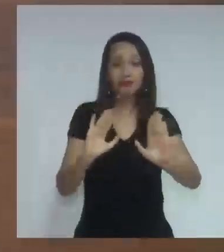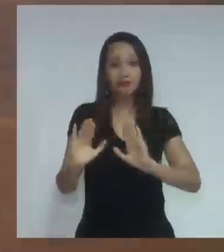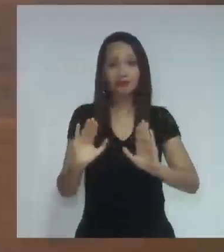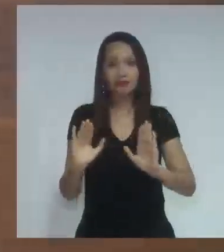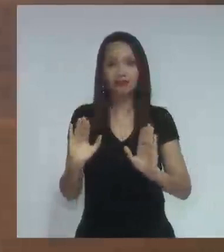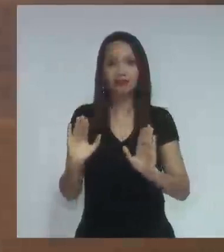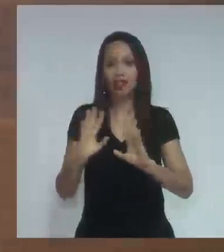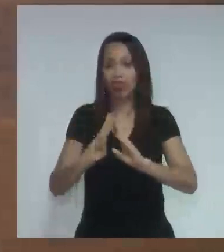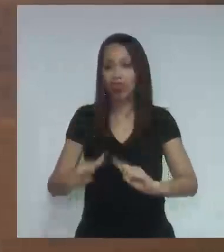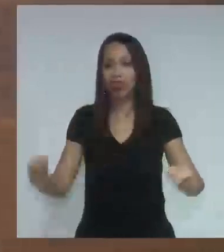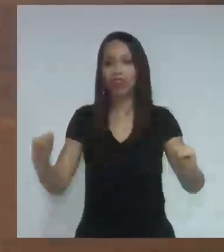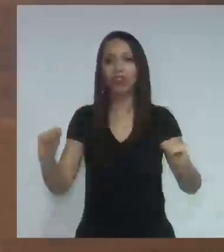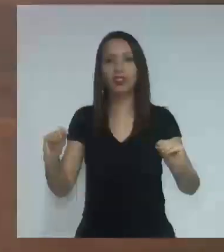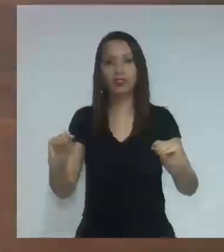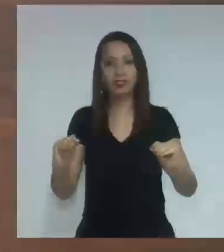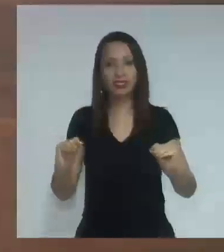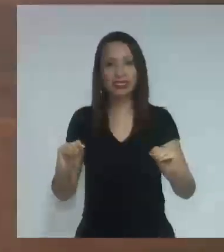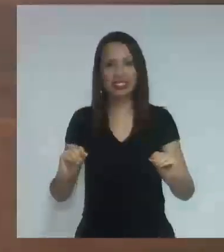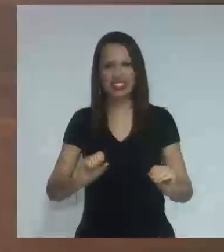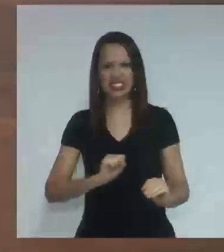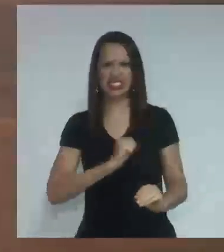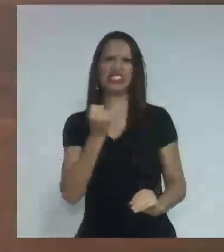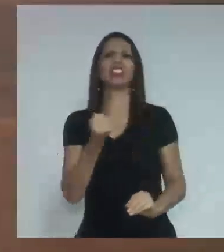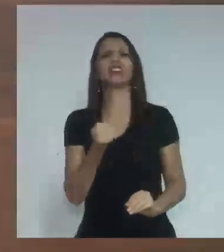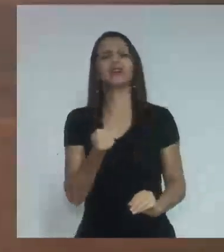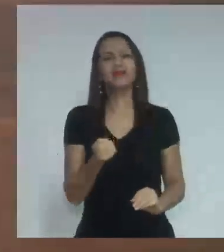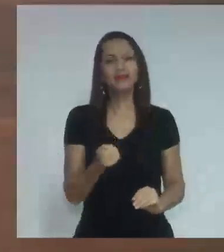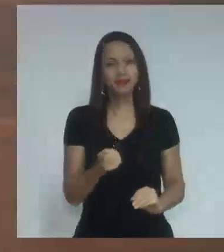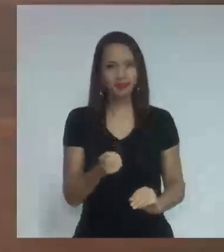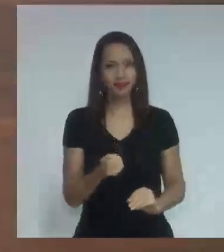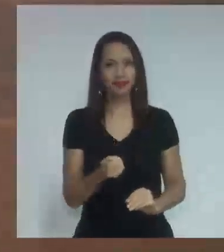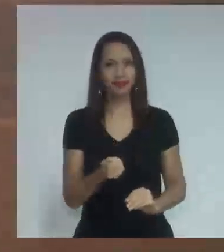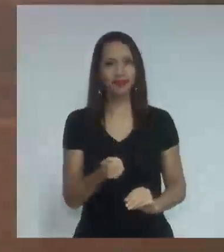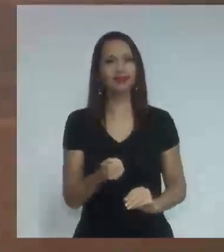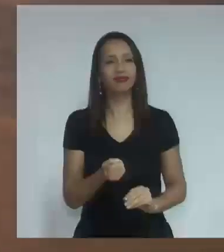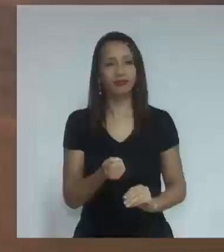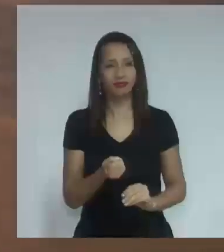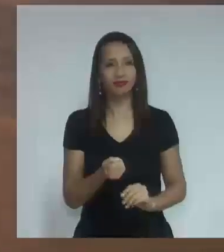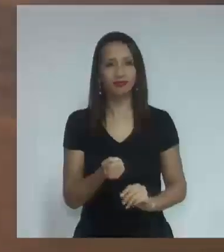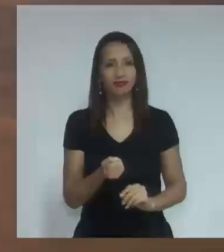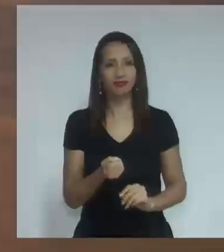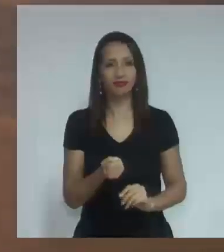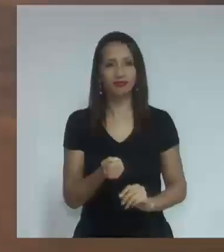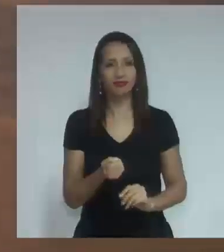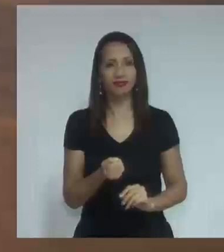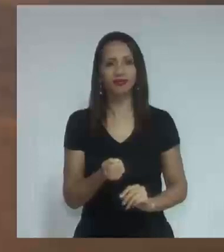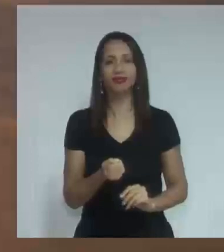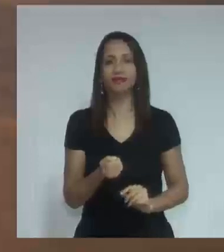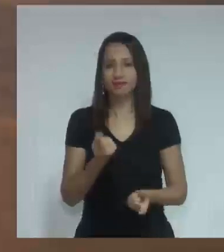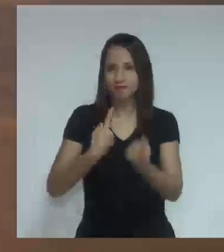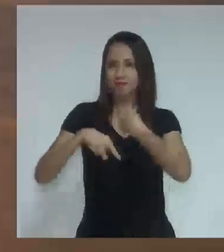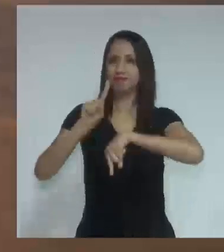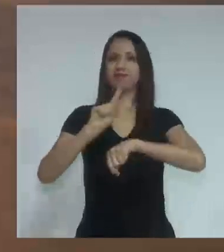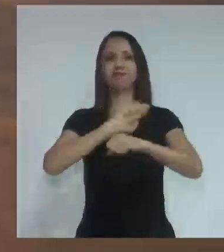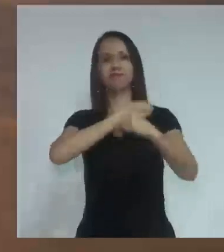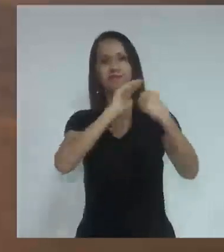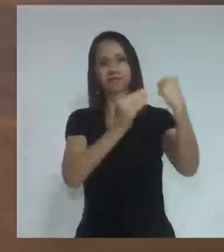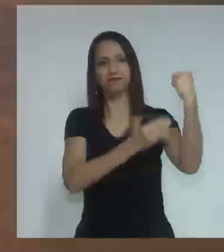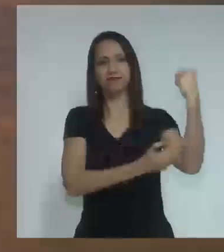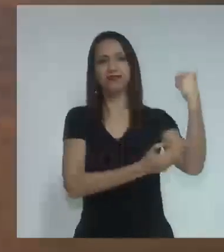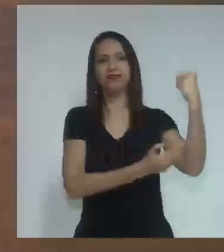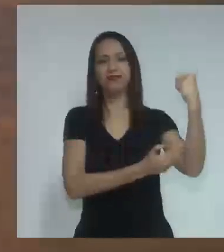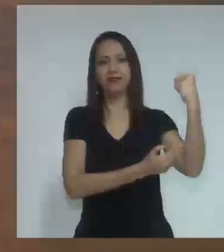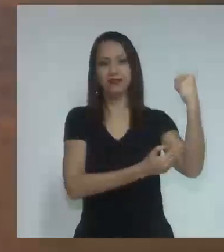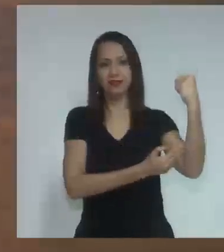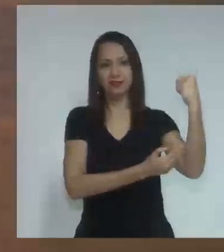a ira. Olha só. Quem é prudente tem a capacidade de reter a ira. Supera o poder